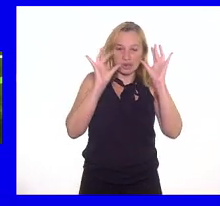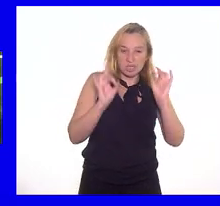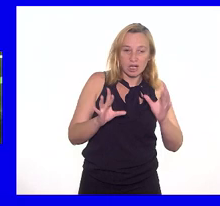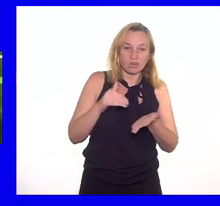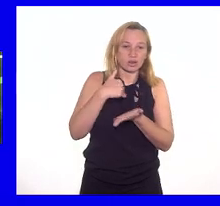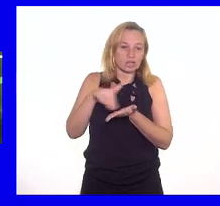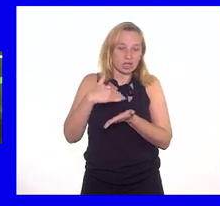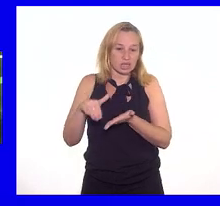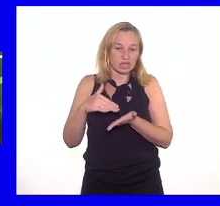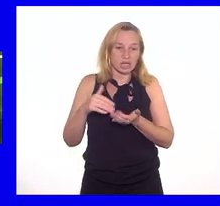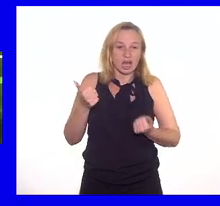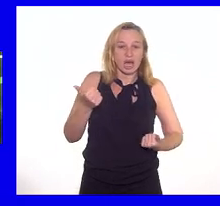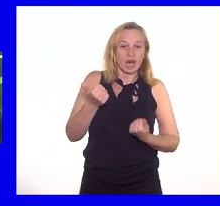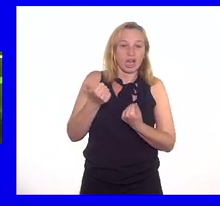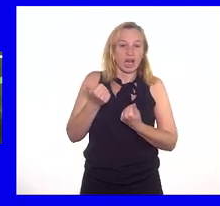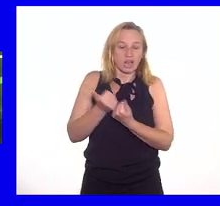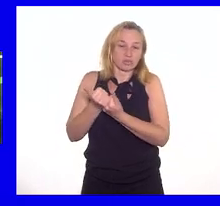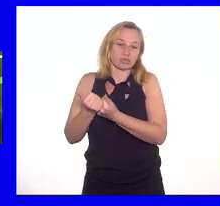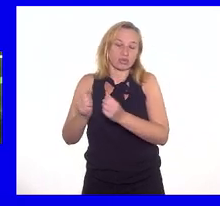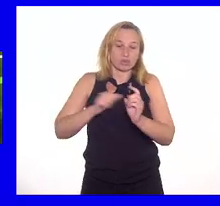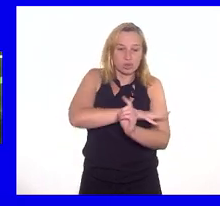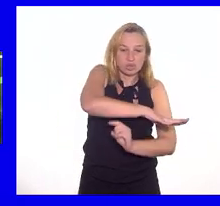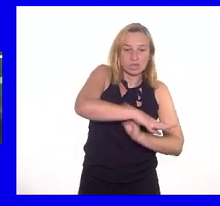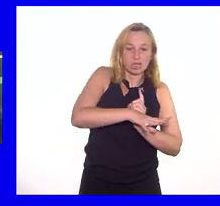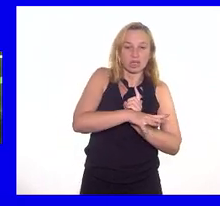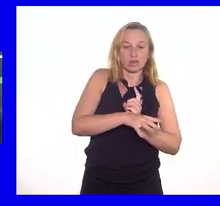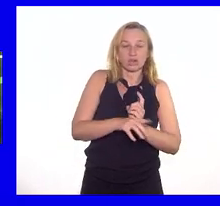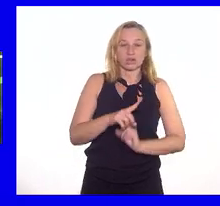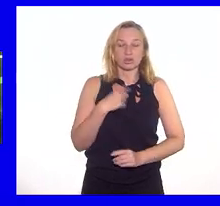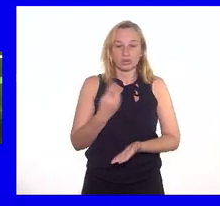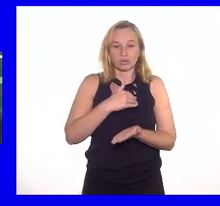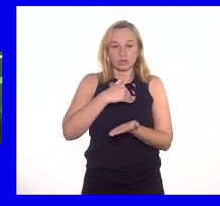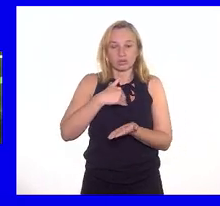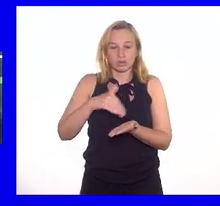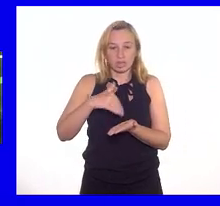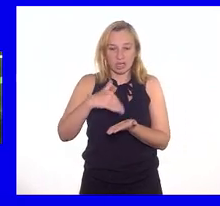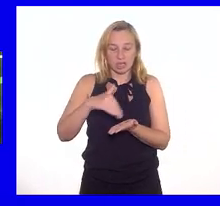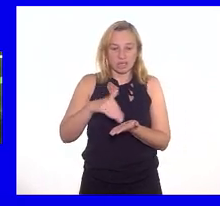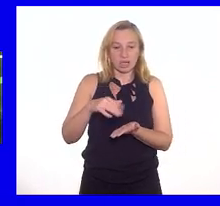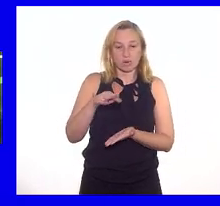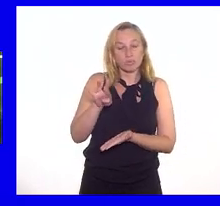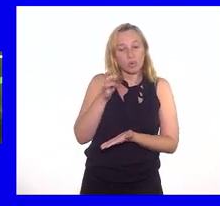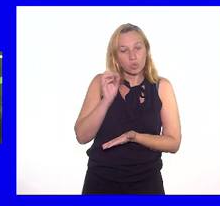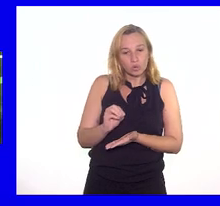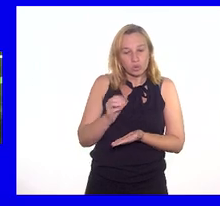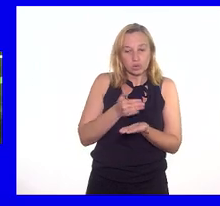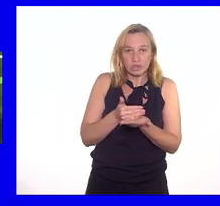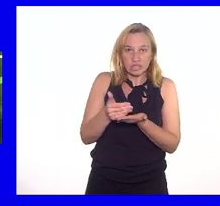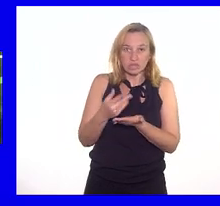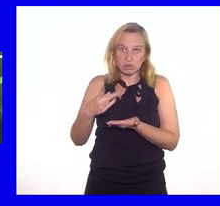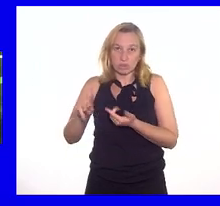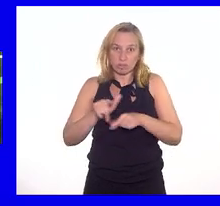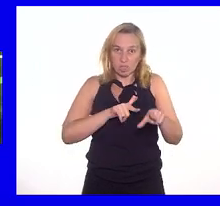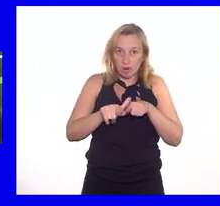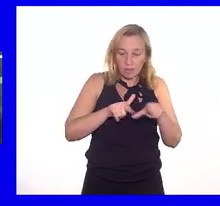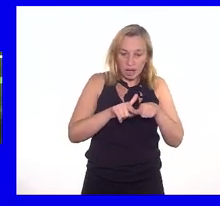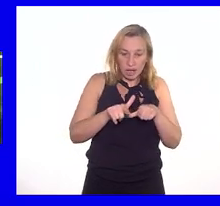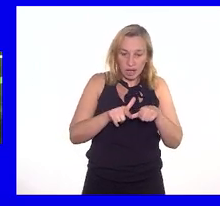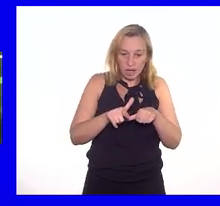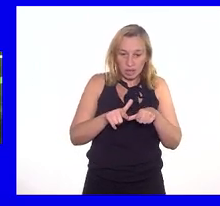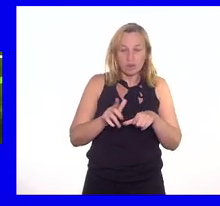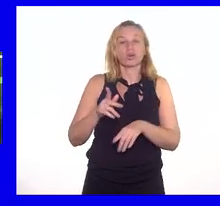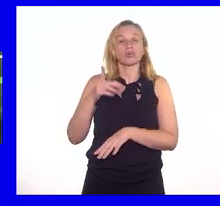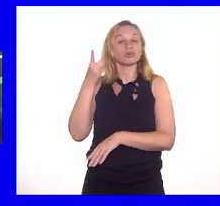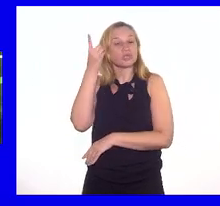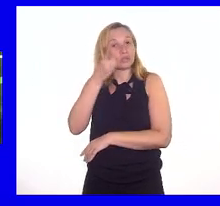Secretaria de Assistência Social, através do nosso nobre secretário Bruno Dauaire, que desde o começo de sua trajetória como